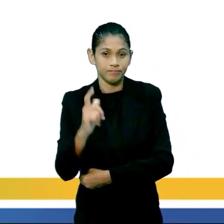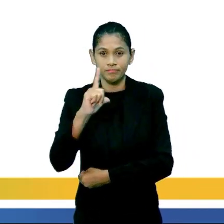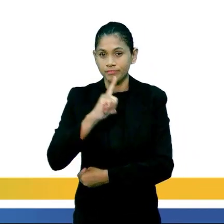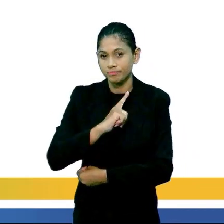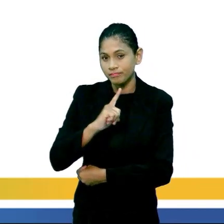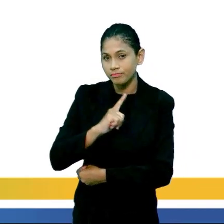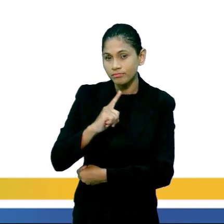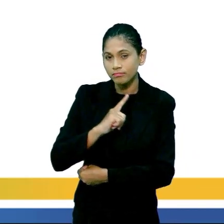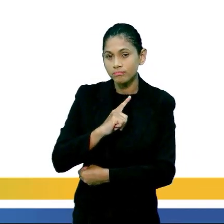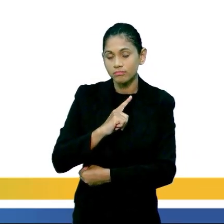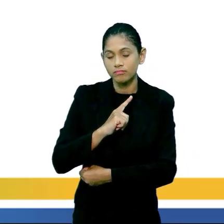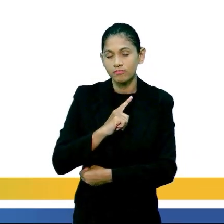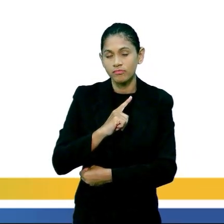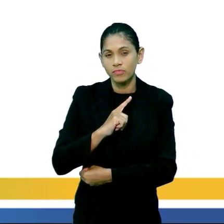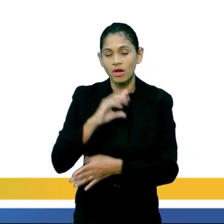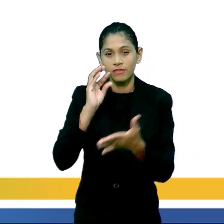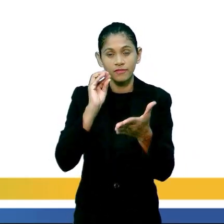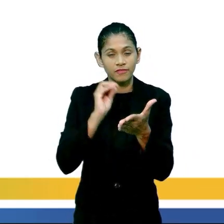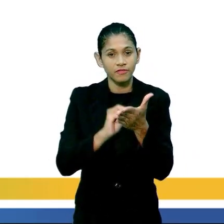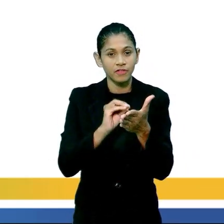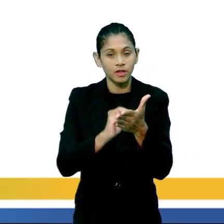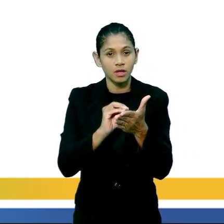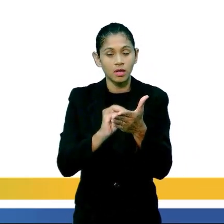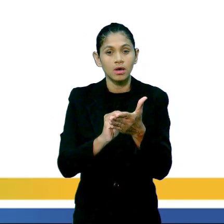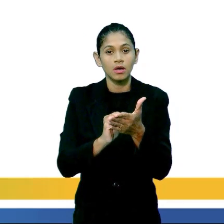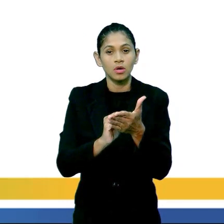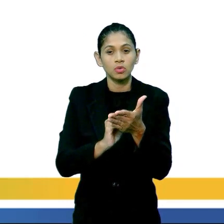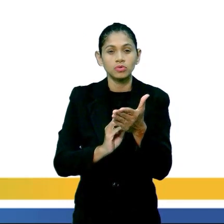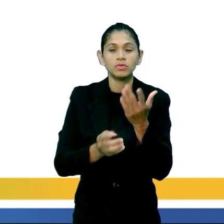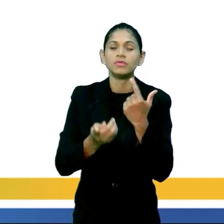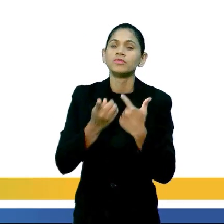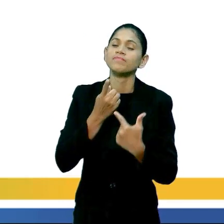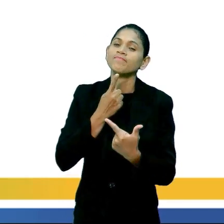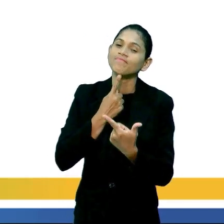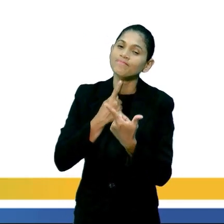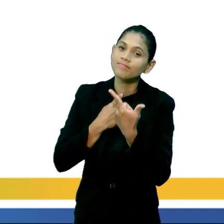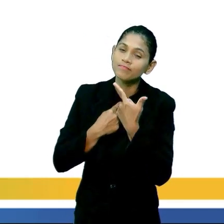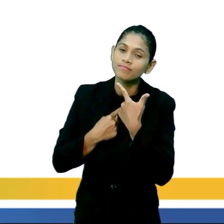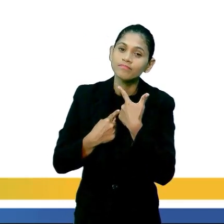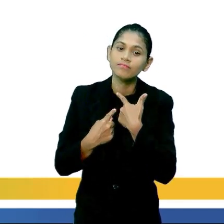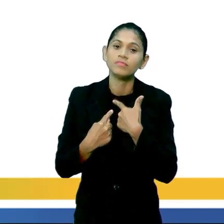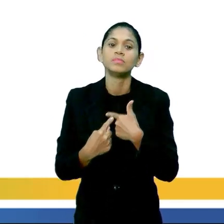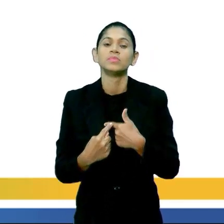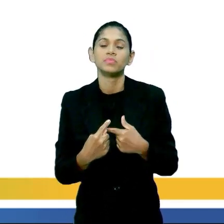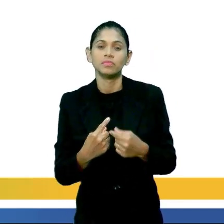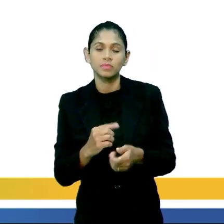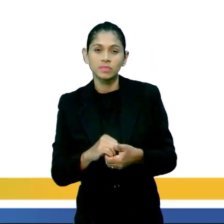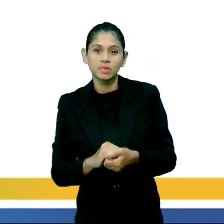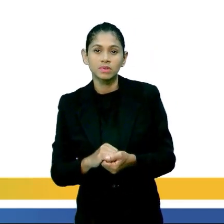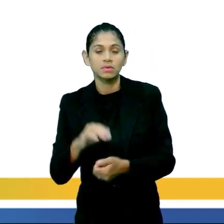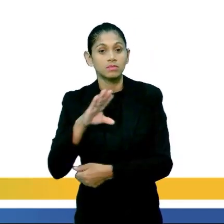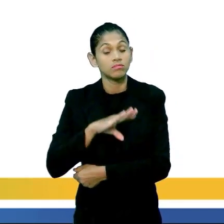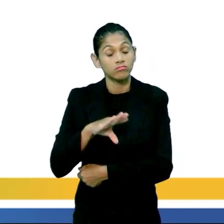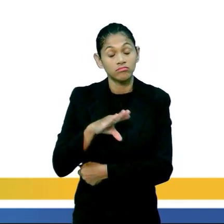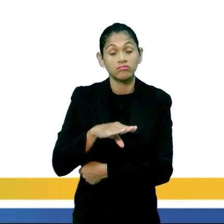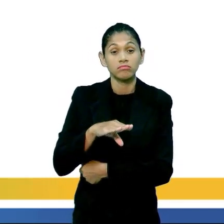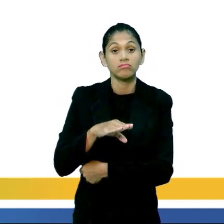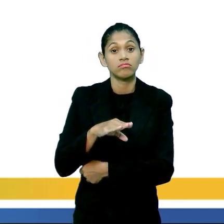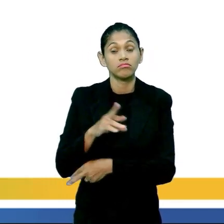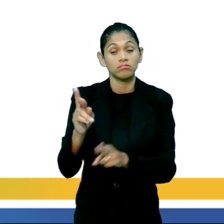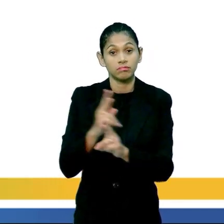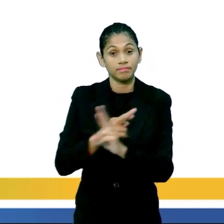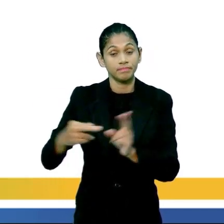gente, um desinteresse muito grande por parte de Portugal com relação ao Brasil. Então, o território ele ficou